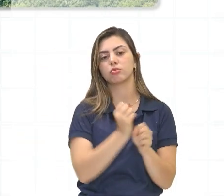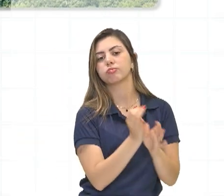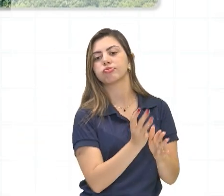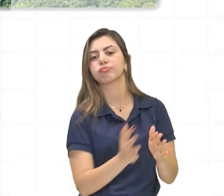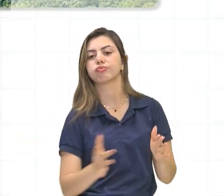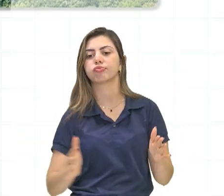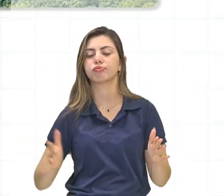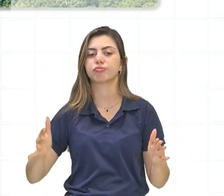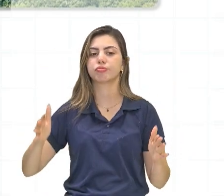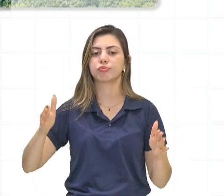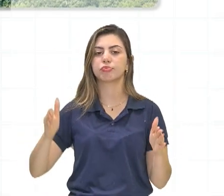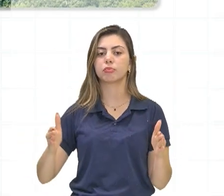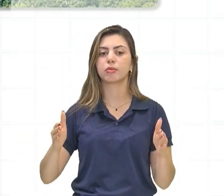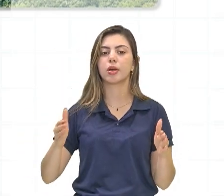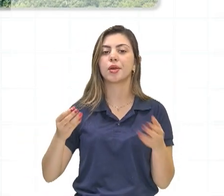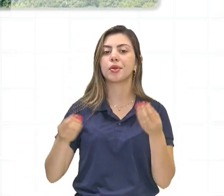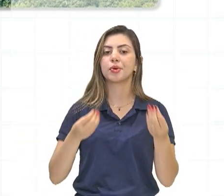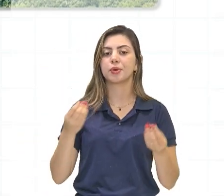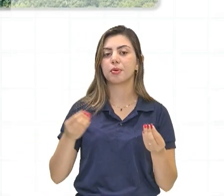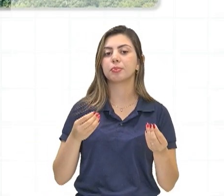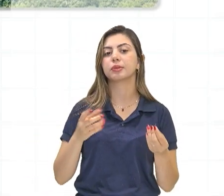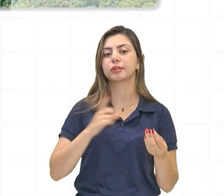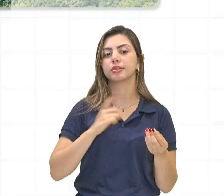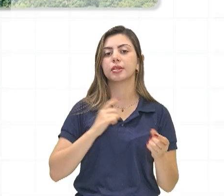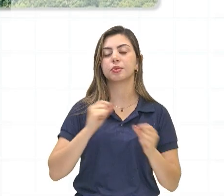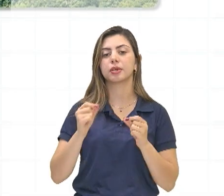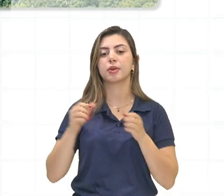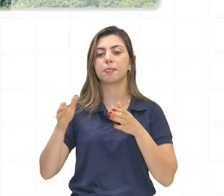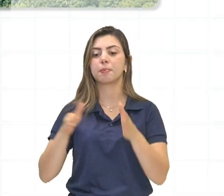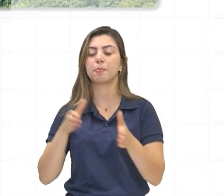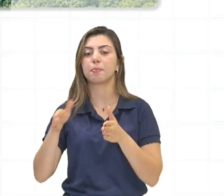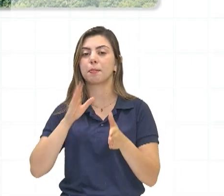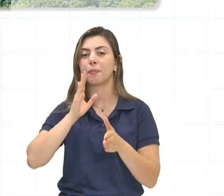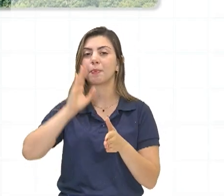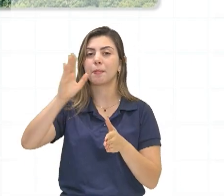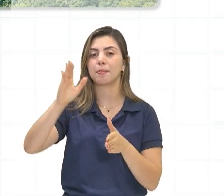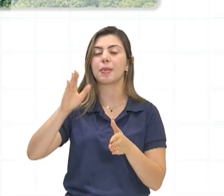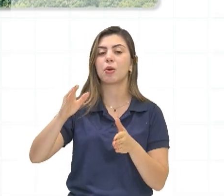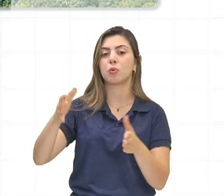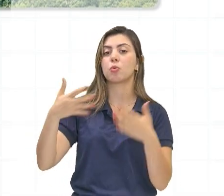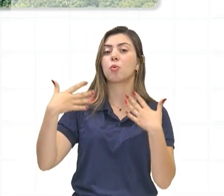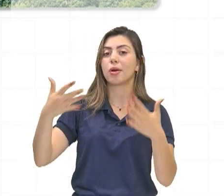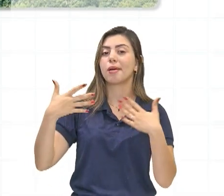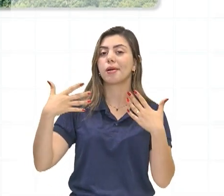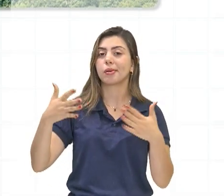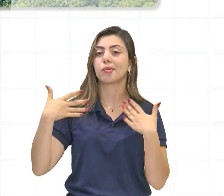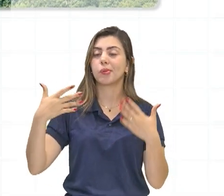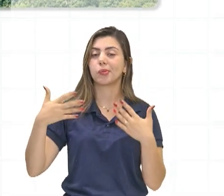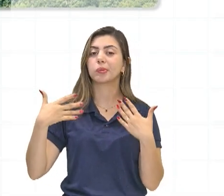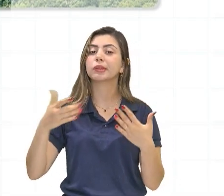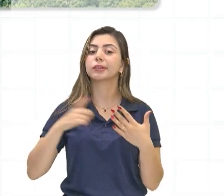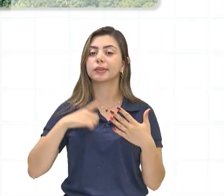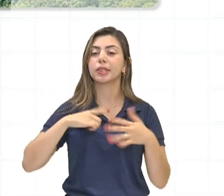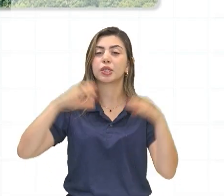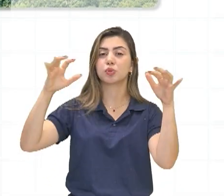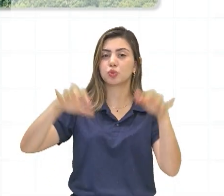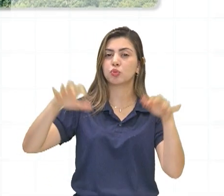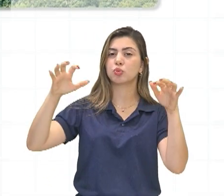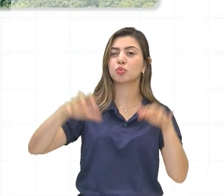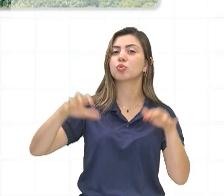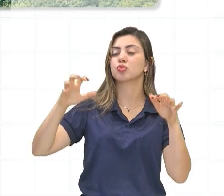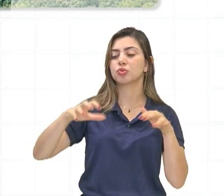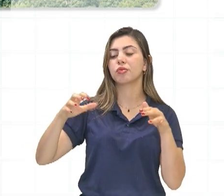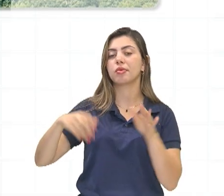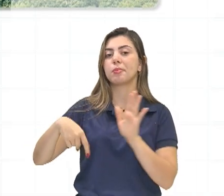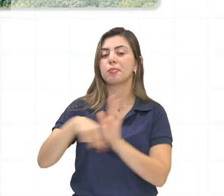e apresentam maior ocorrência durante o verão, certo? Então tem aquelas tempestades de